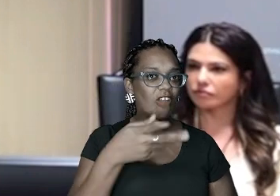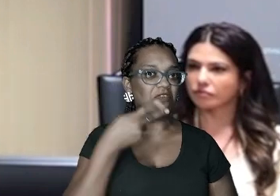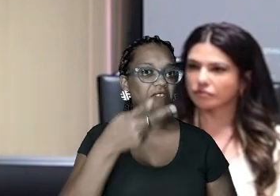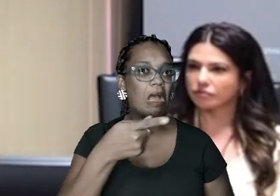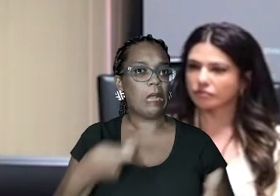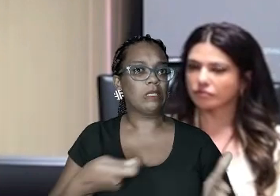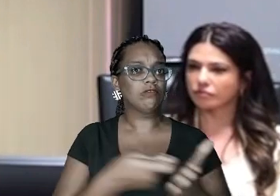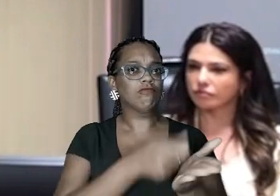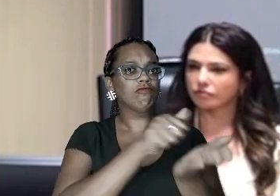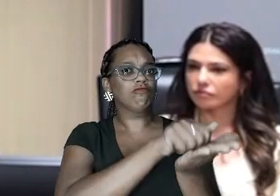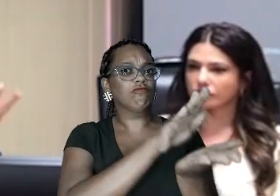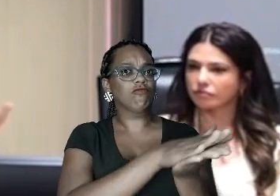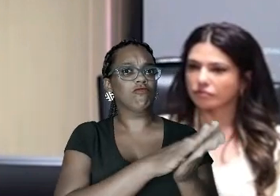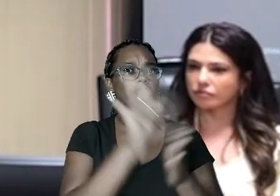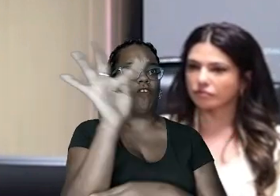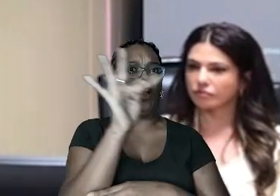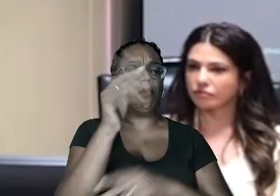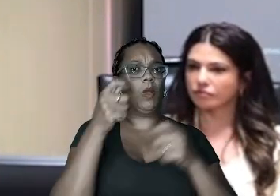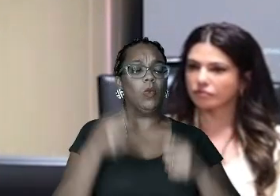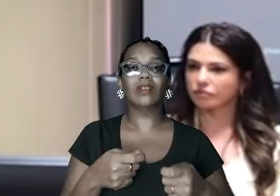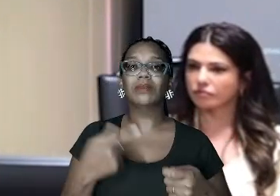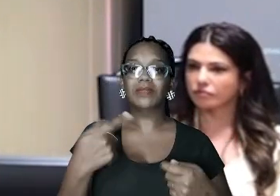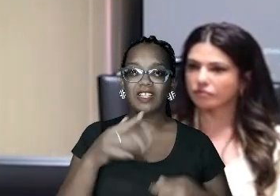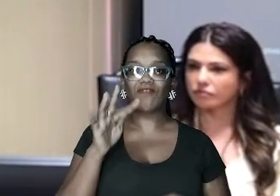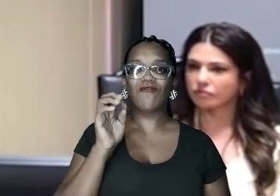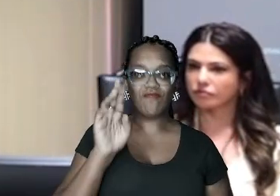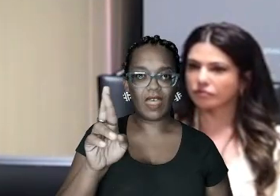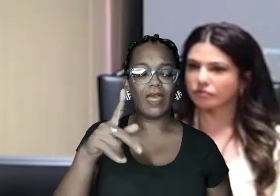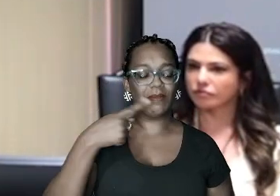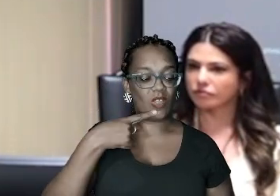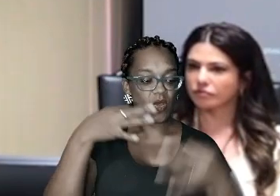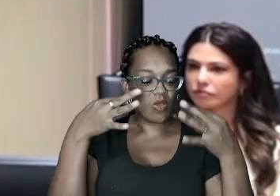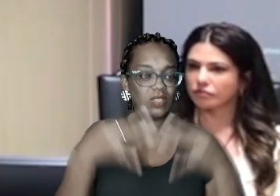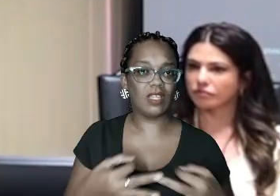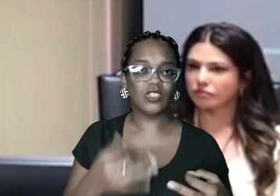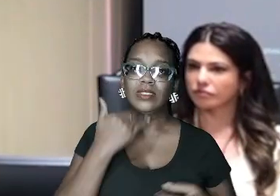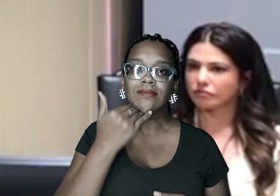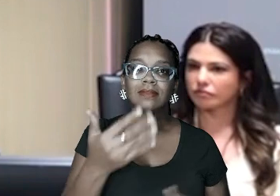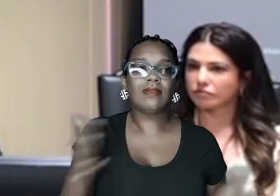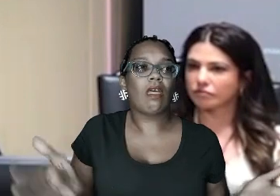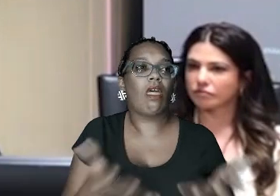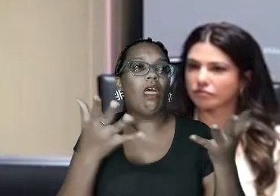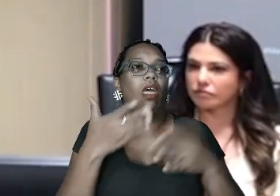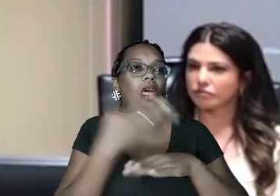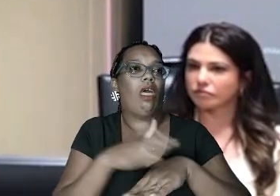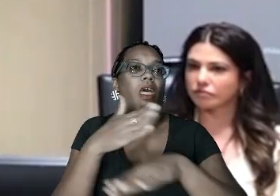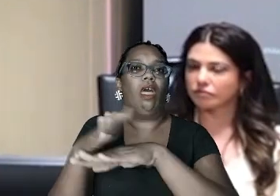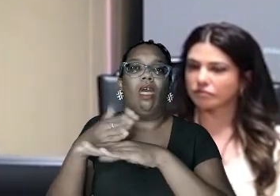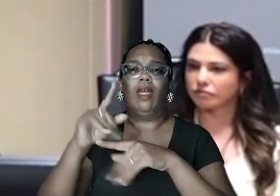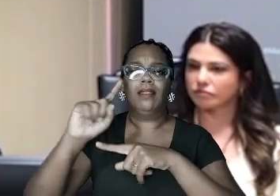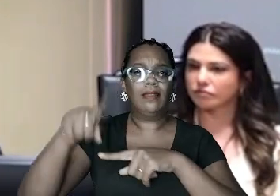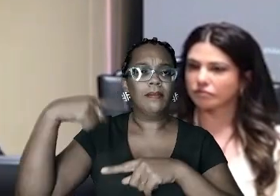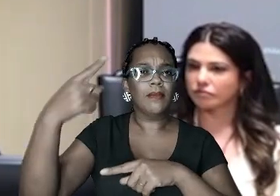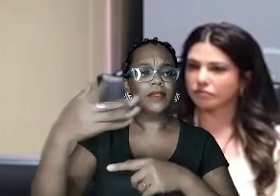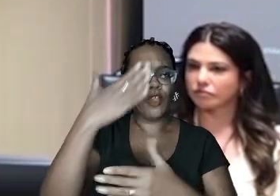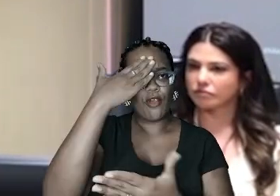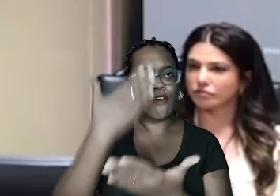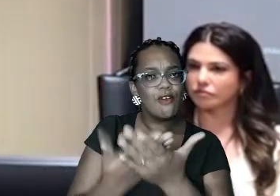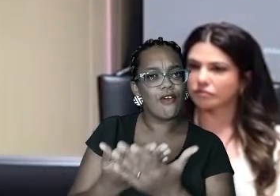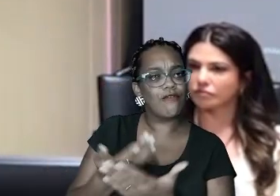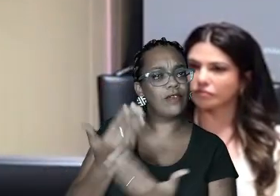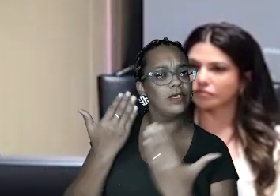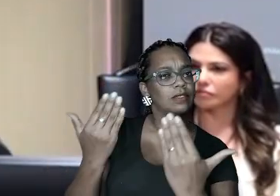estado não basta ele citar intimar as pessoas com performabilidade ele tem que ser fé e tem que ser honesto ele não pode fomentar